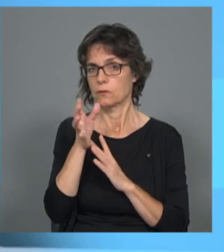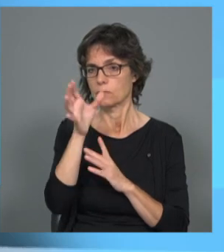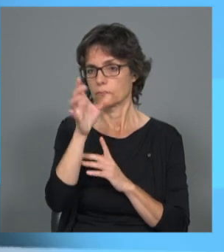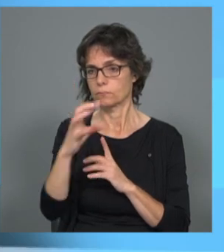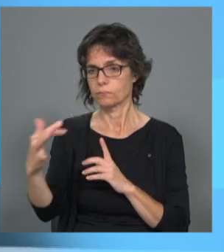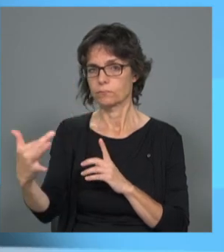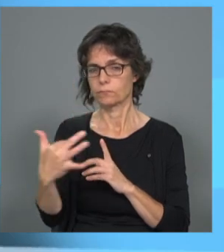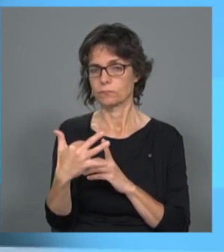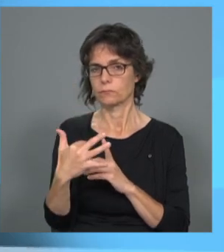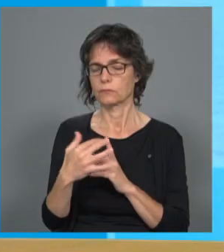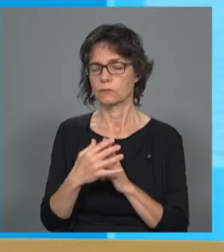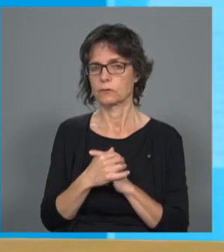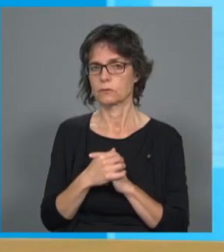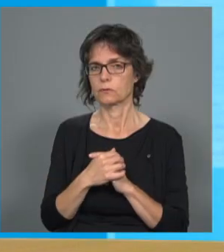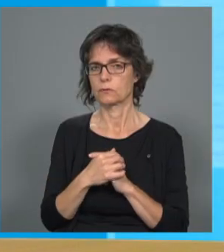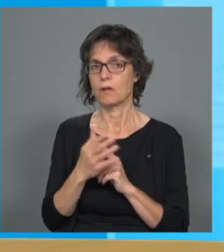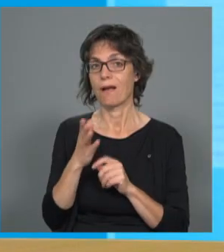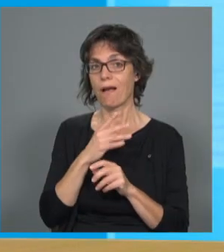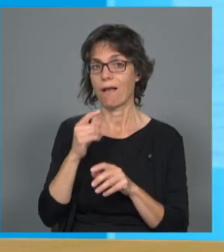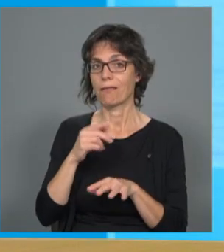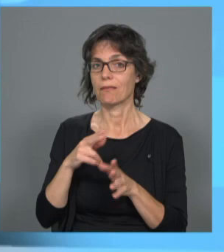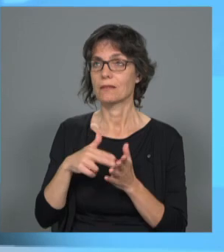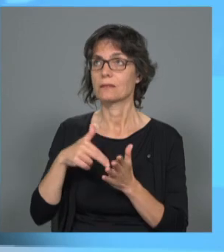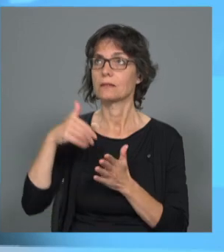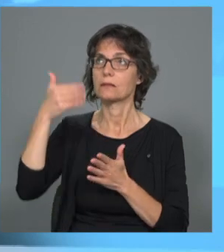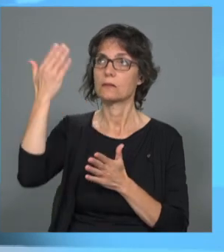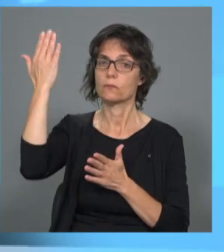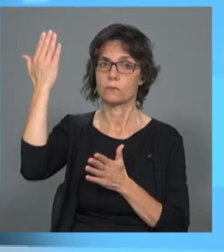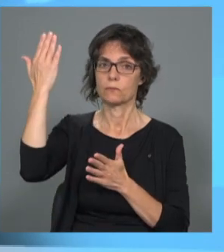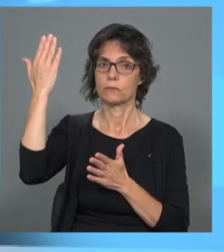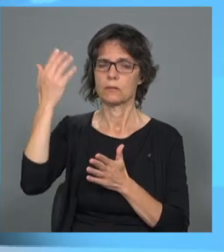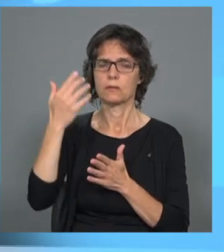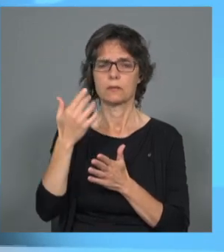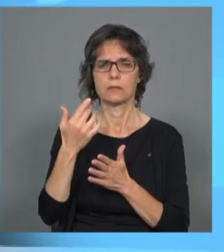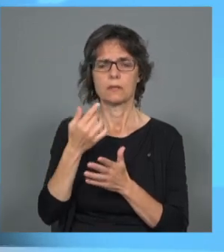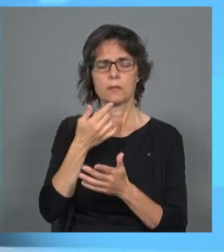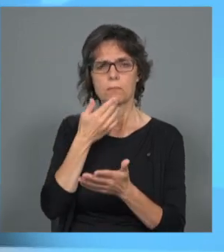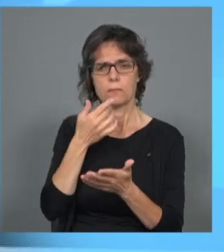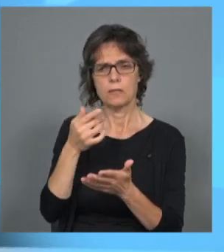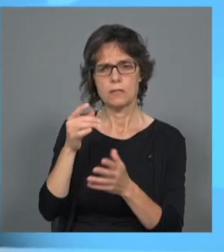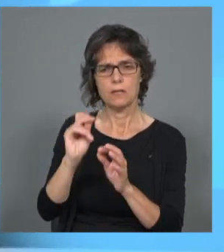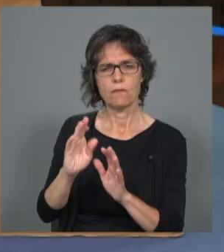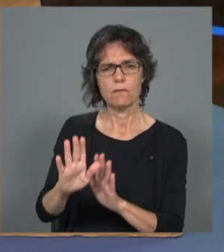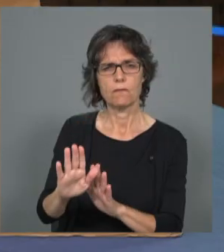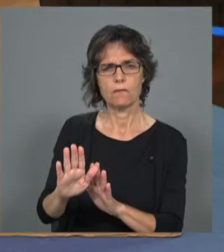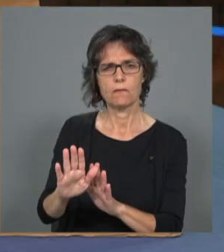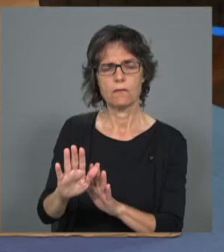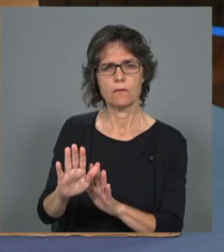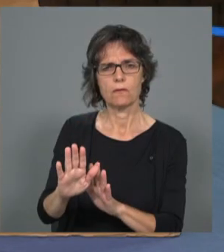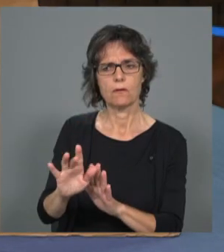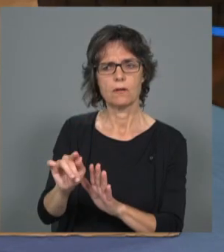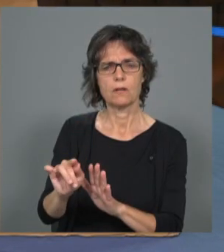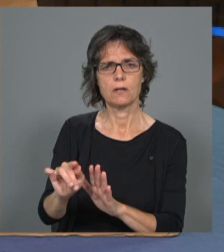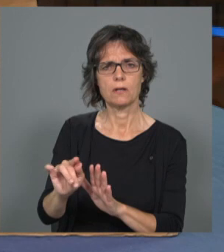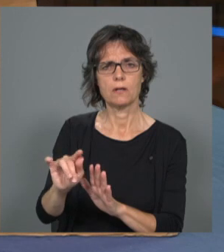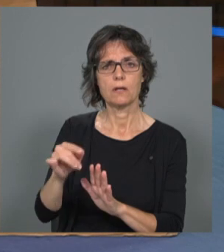céus, mas há esta marca, uma ordem para permanecerem na cidade até que sejam revestidos da força do